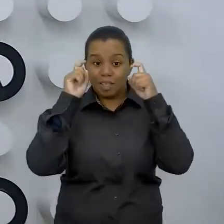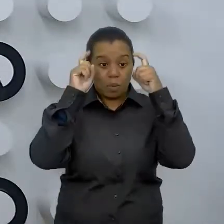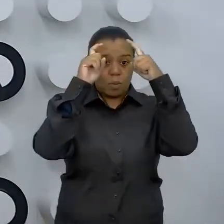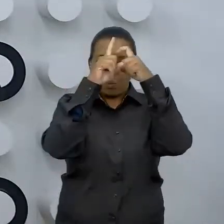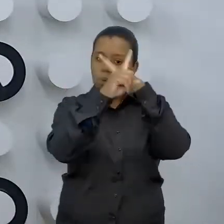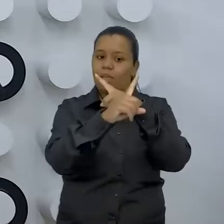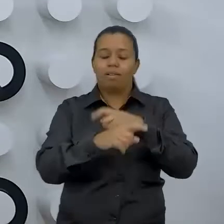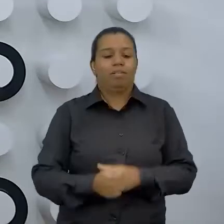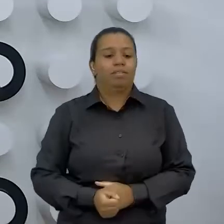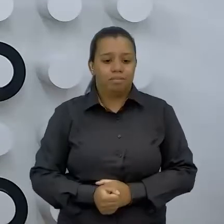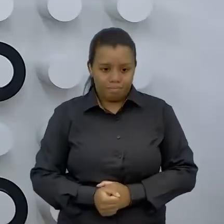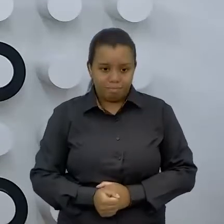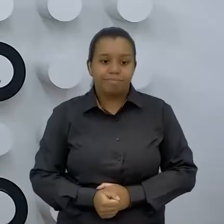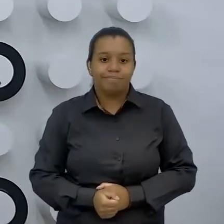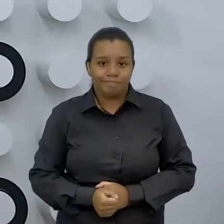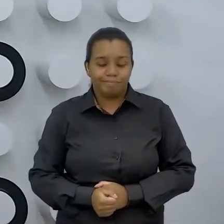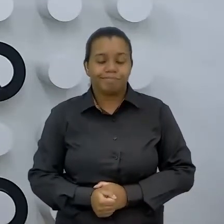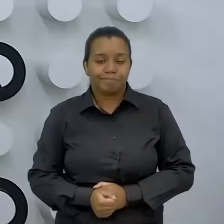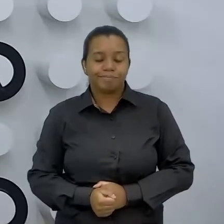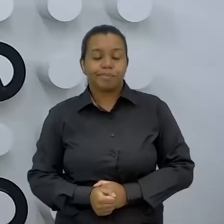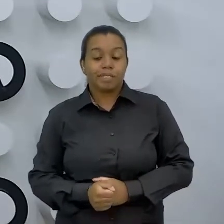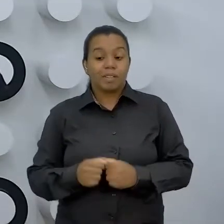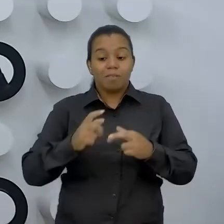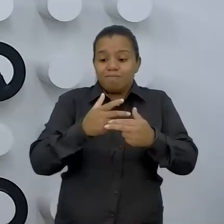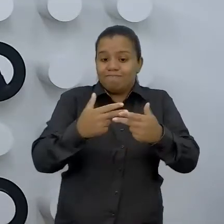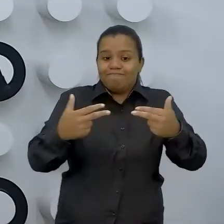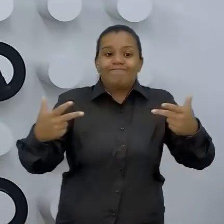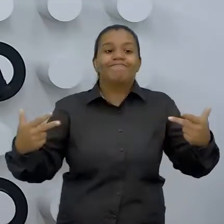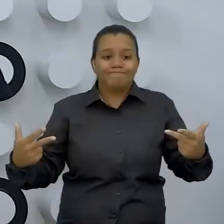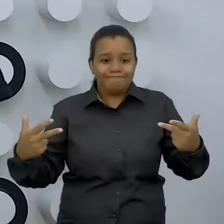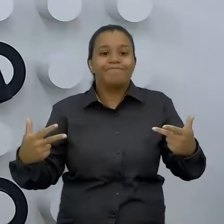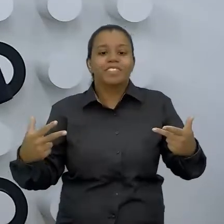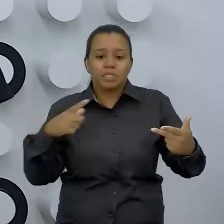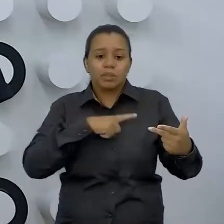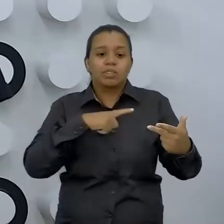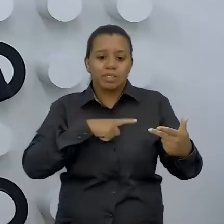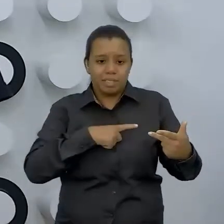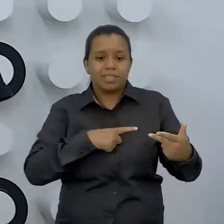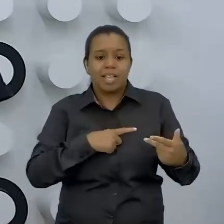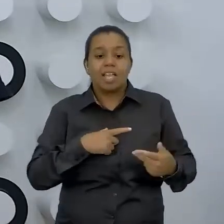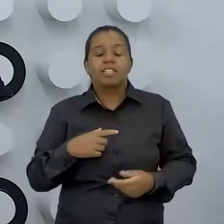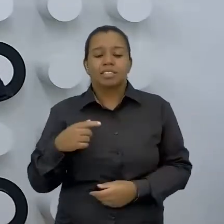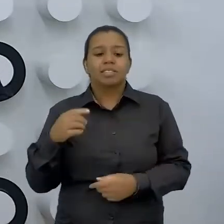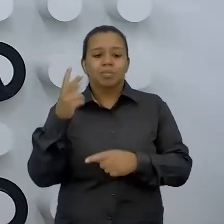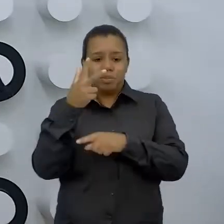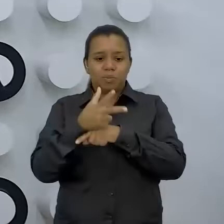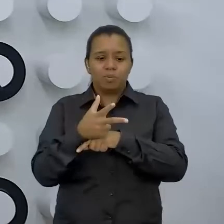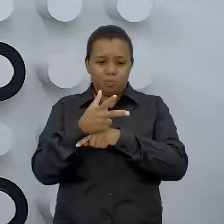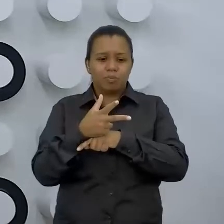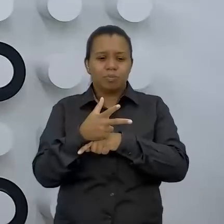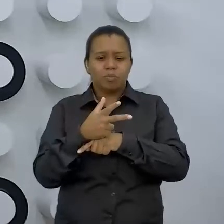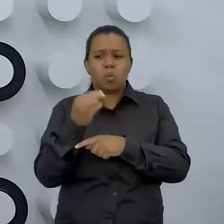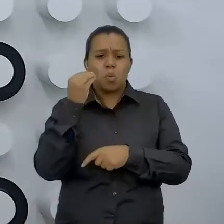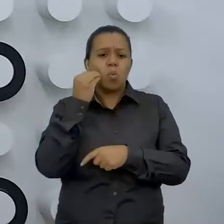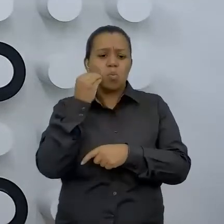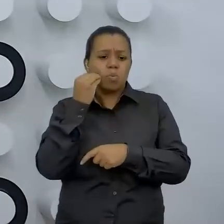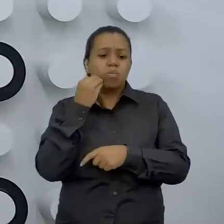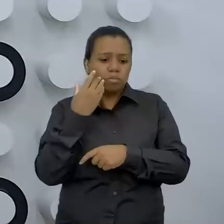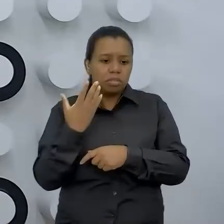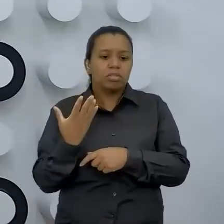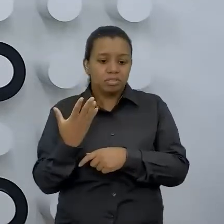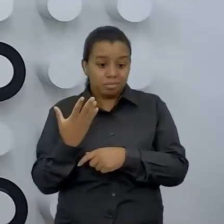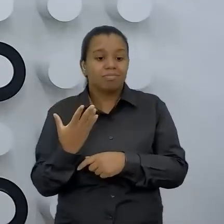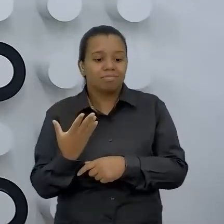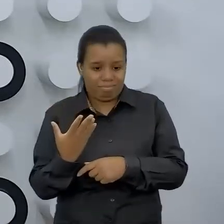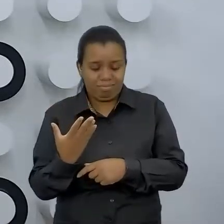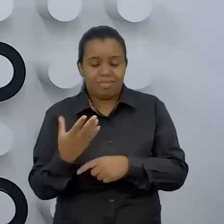uma diversificação, né, colocada aí em vários aspectos. O vídeo retratou muito bem, né? Até por isso que eu deixei esse vídeo